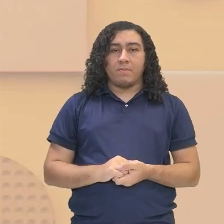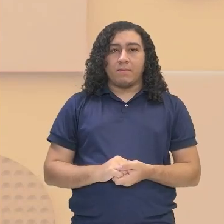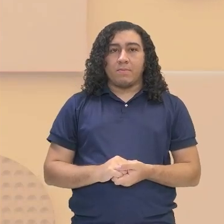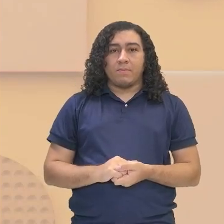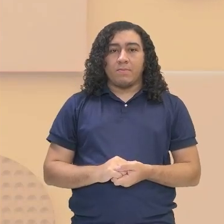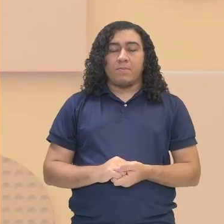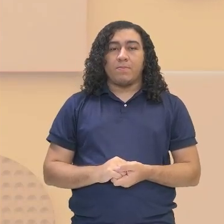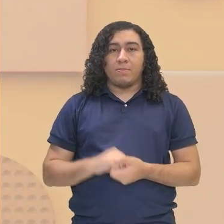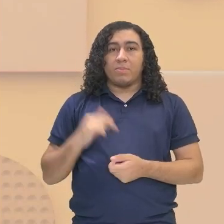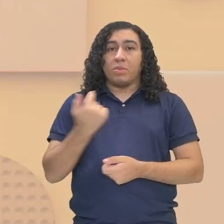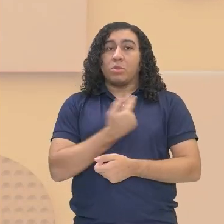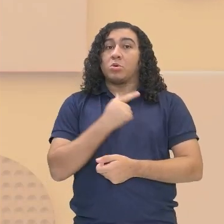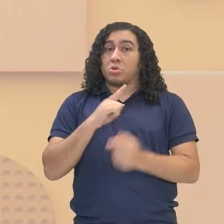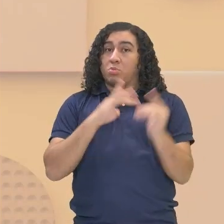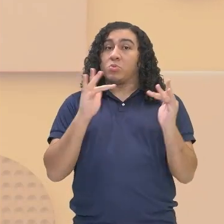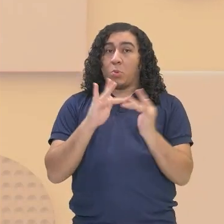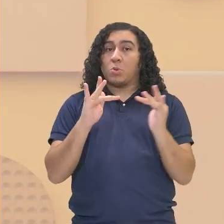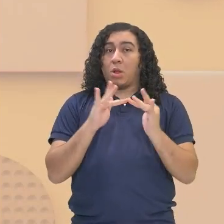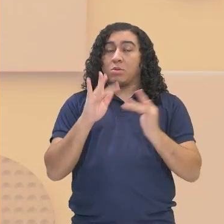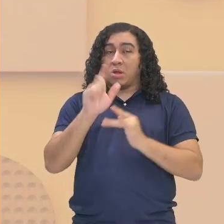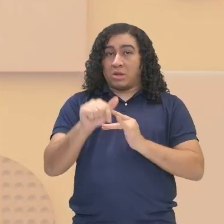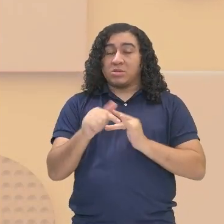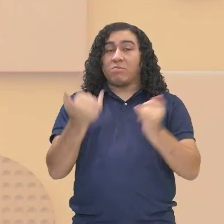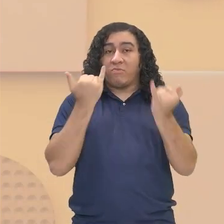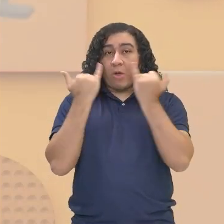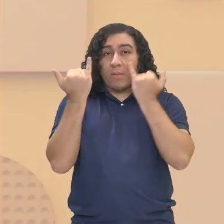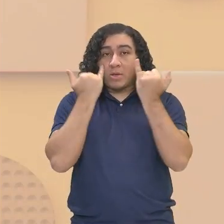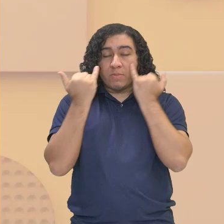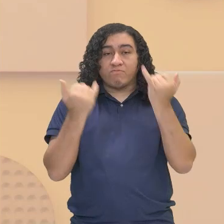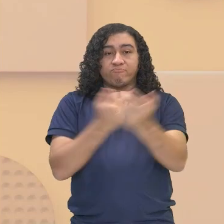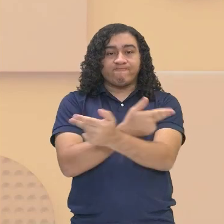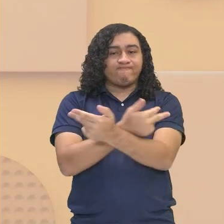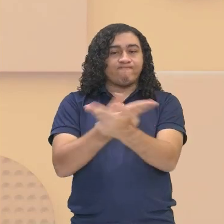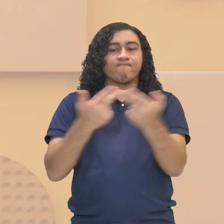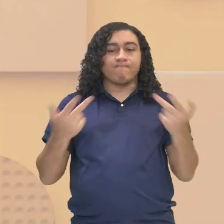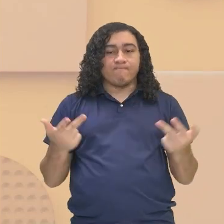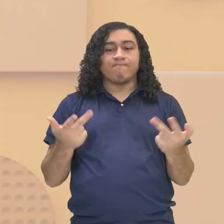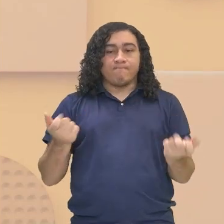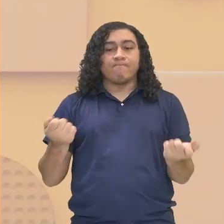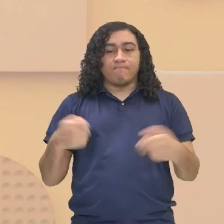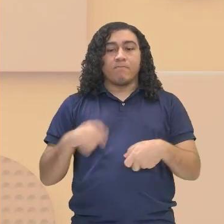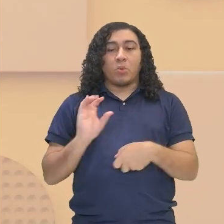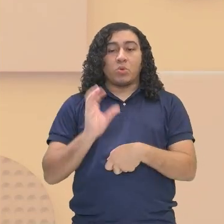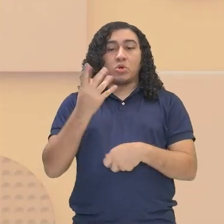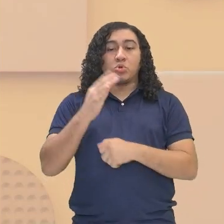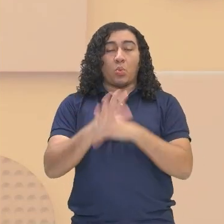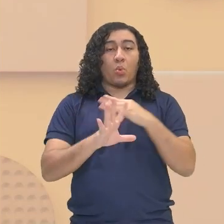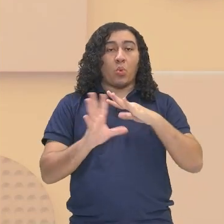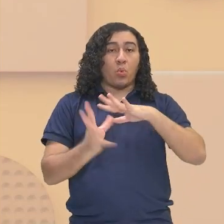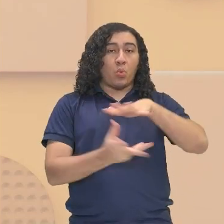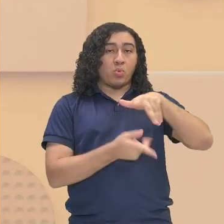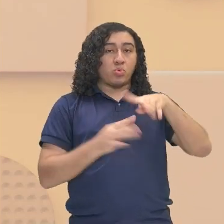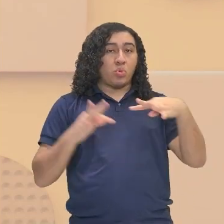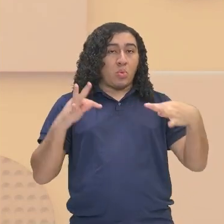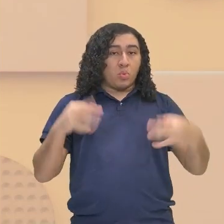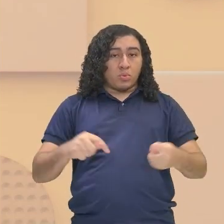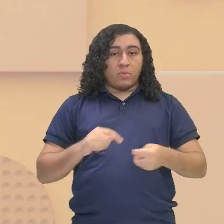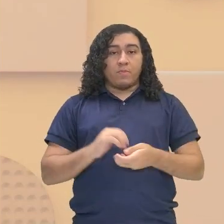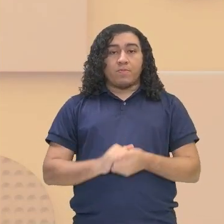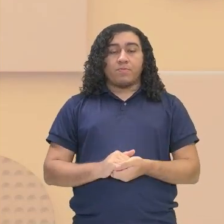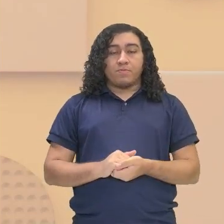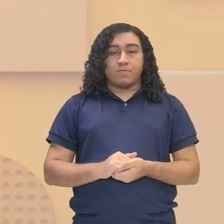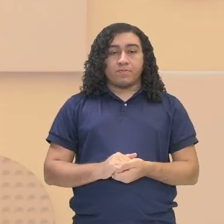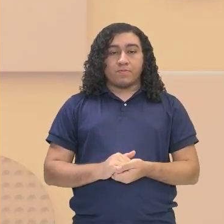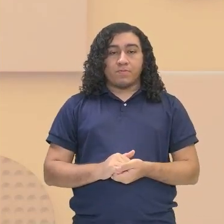gente tem muito mais acesso, né, a esse tipo de qualquer informação, então, que de certa forma acontece no mundo como um todo, tá? Então, olha os